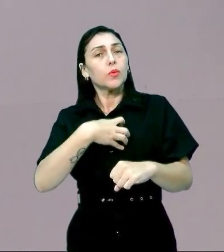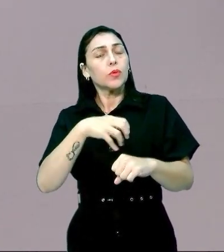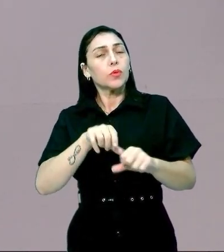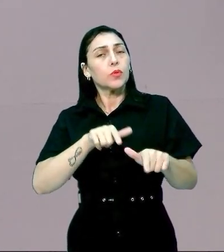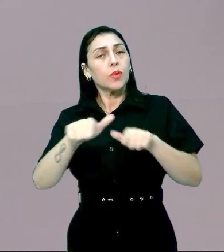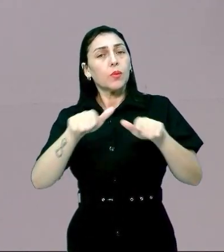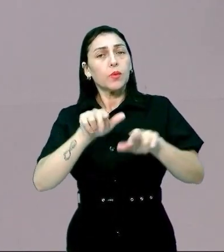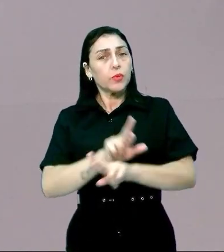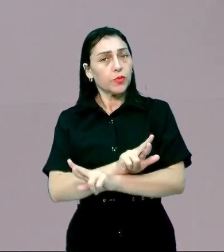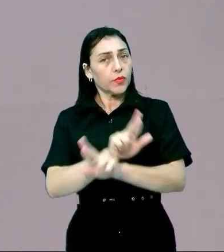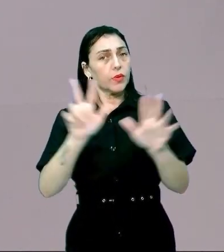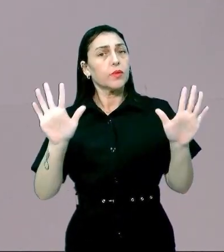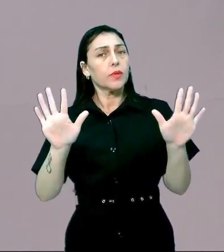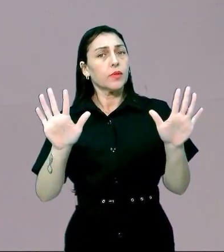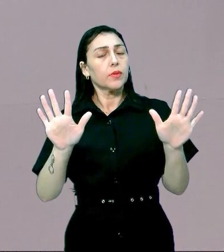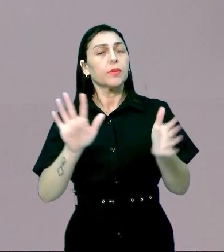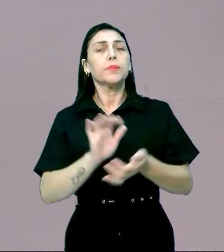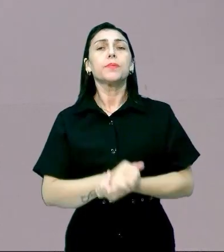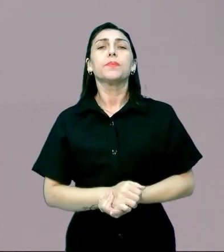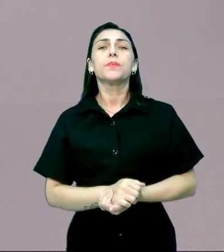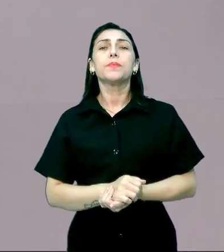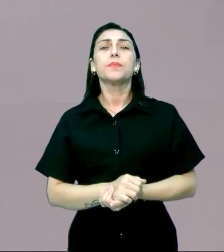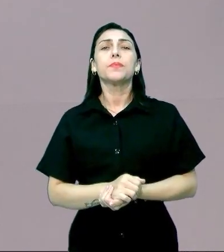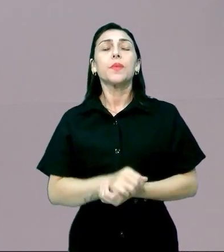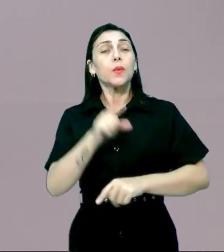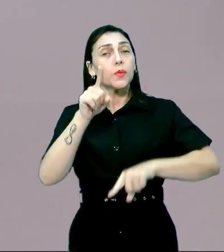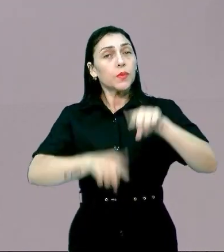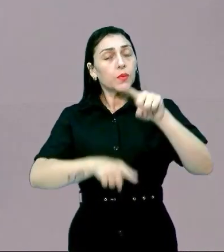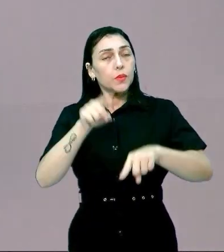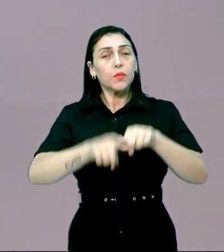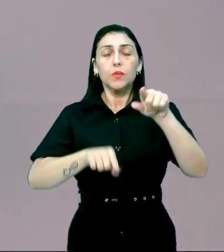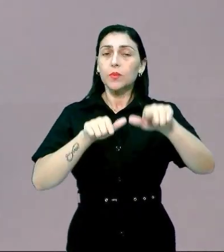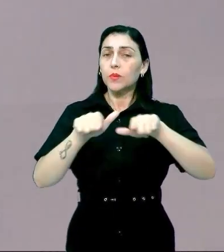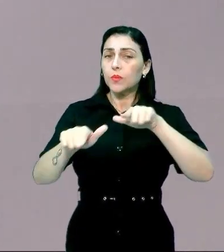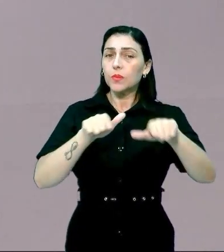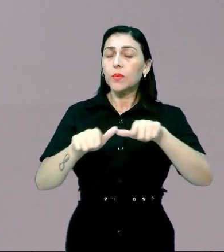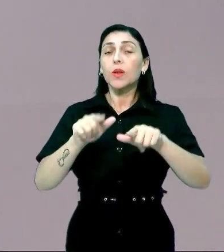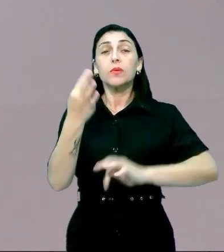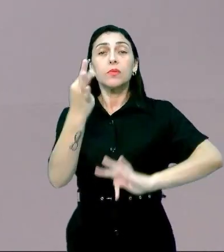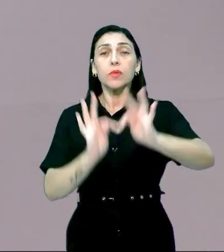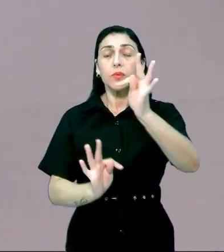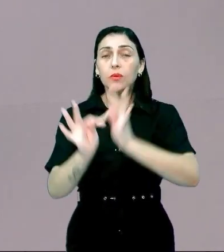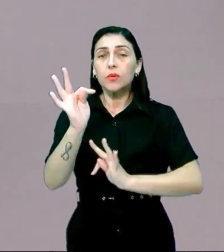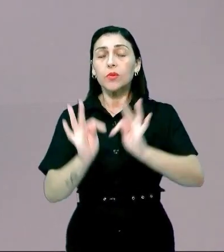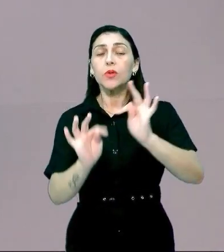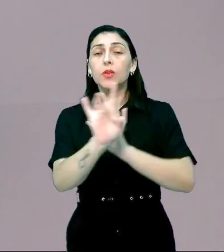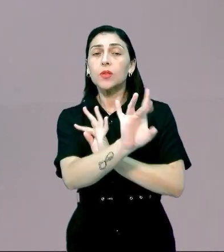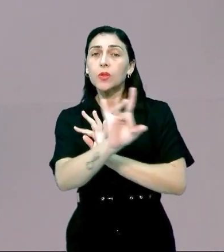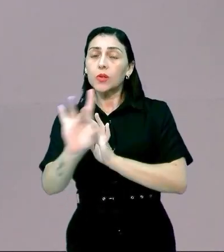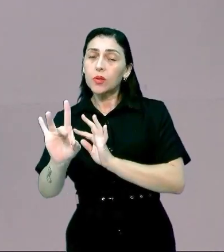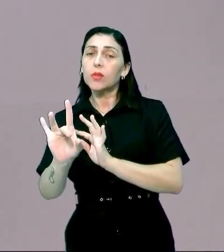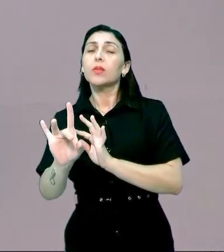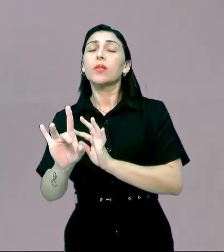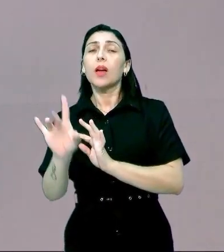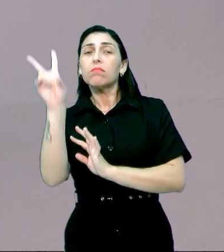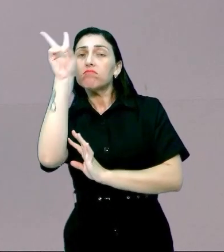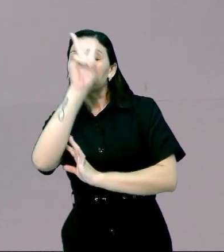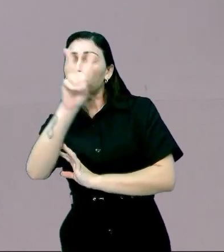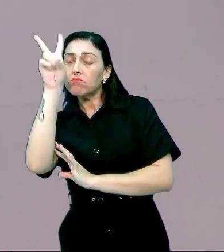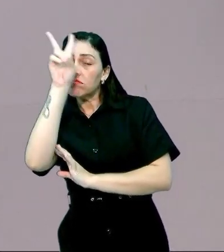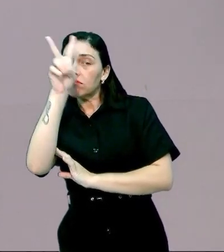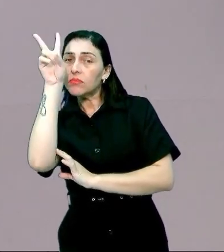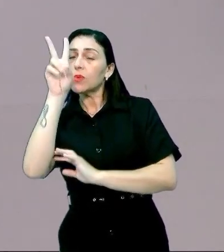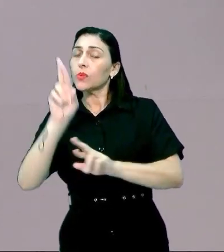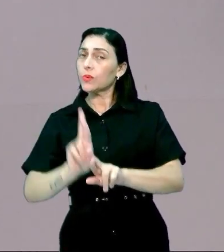trabalho completamente diferenciados. Os instrumentos de trabalho, as tecnologias de cada conjuntura histórica